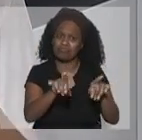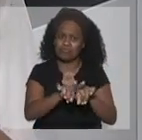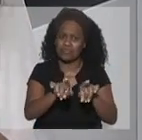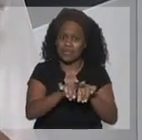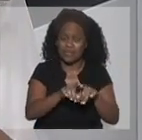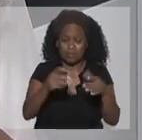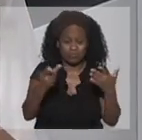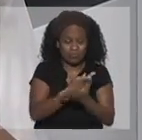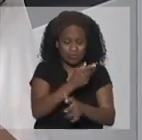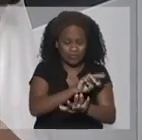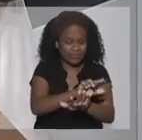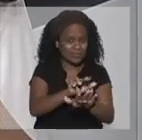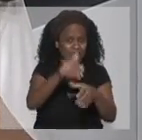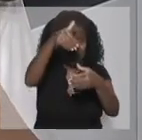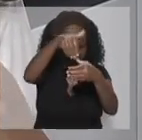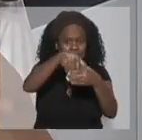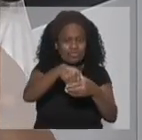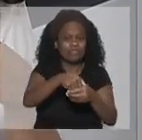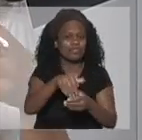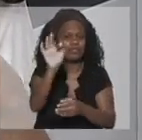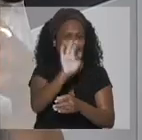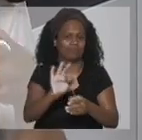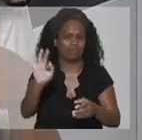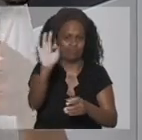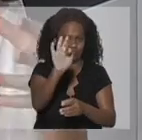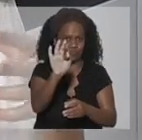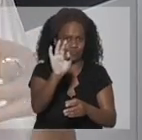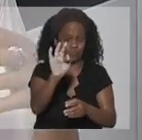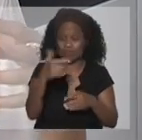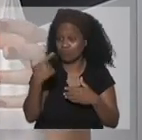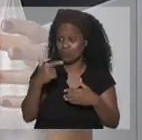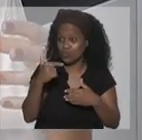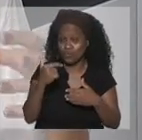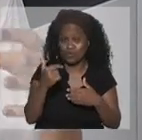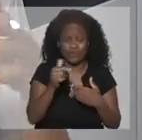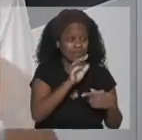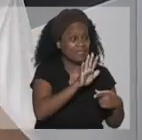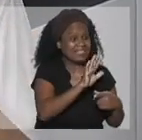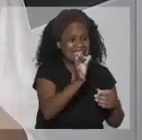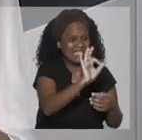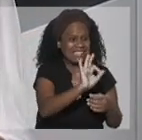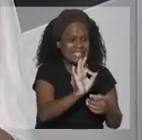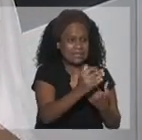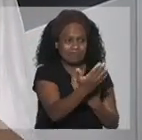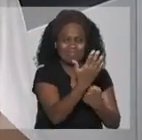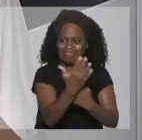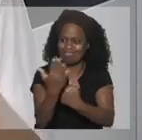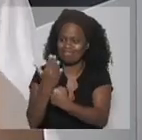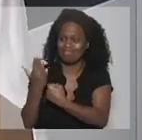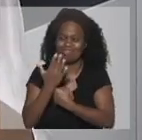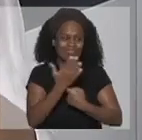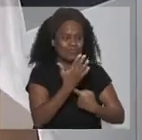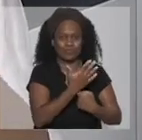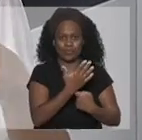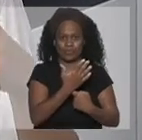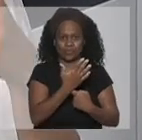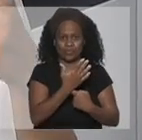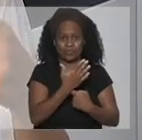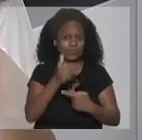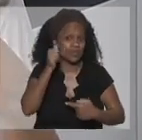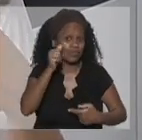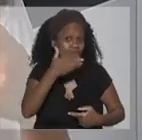também casos de estupro dentro da universidade, porque não tinha um órgão da reitoria. Então, as próprias mulheres começaram a se colocar,